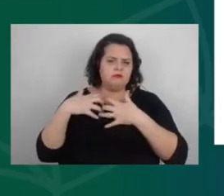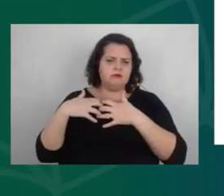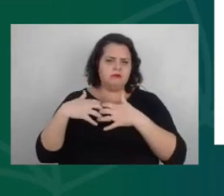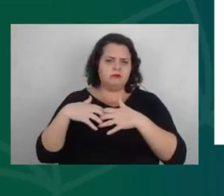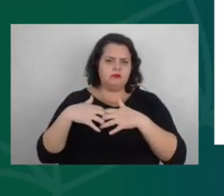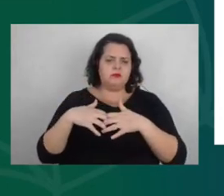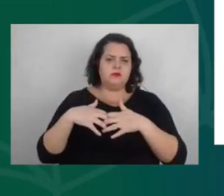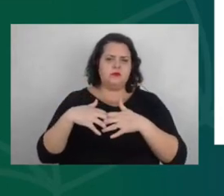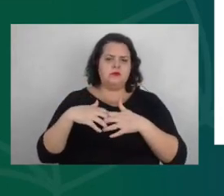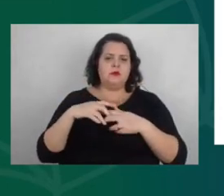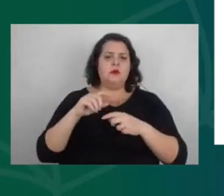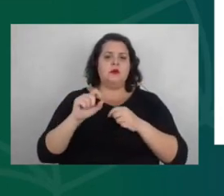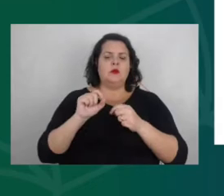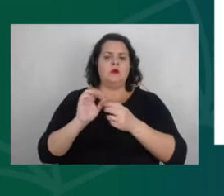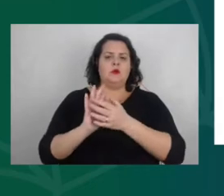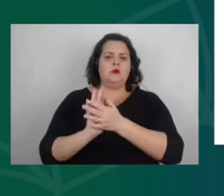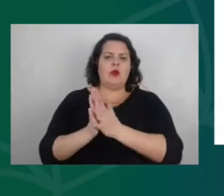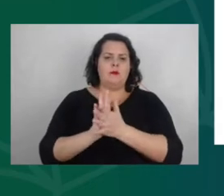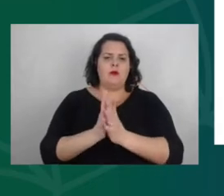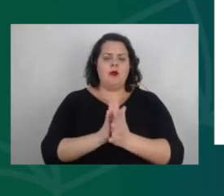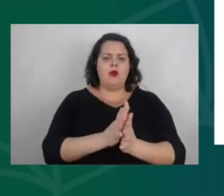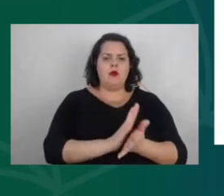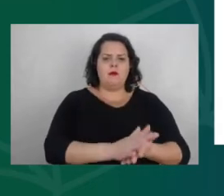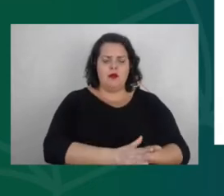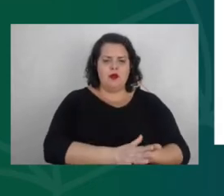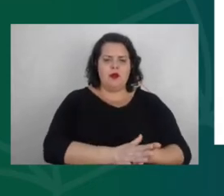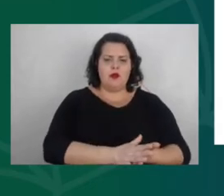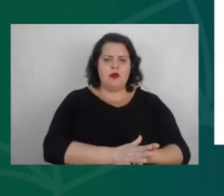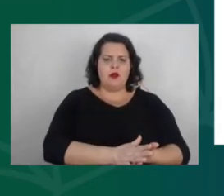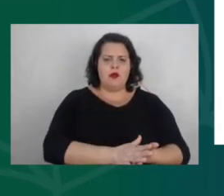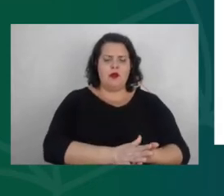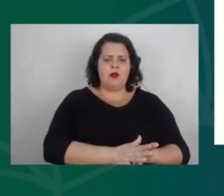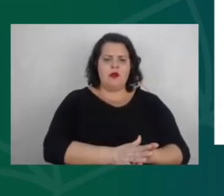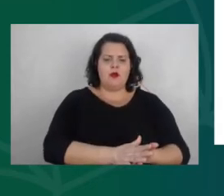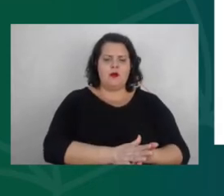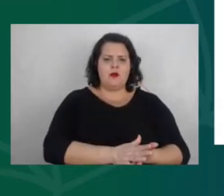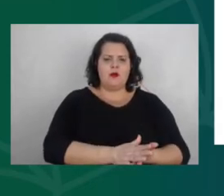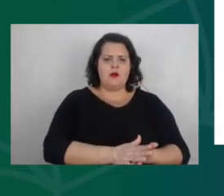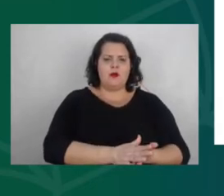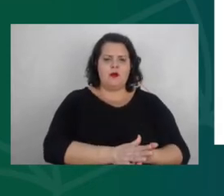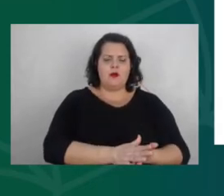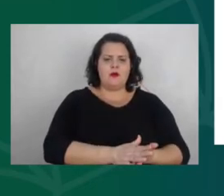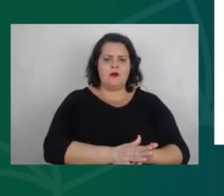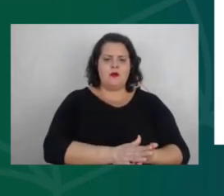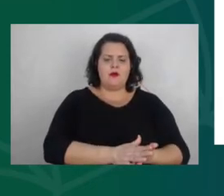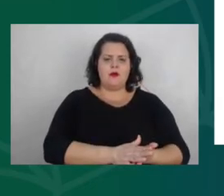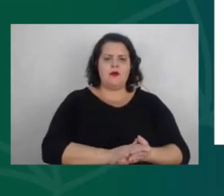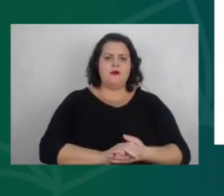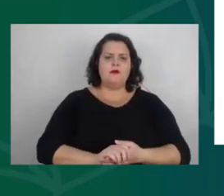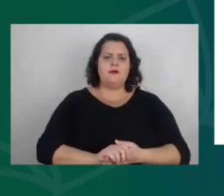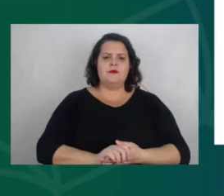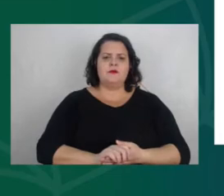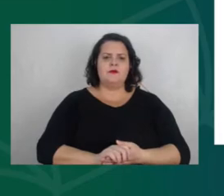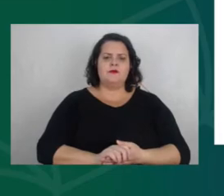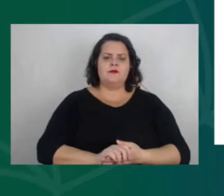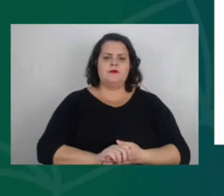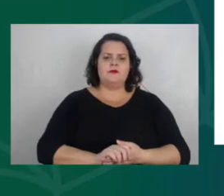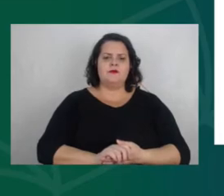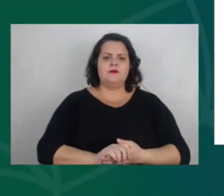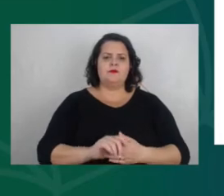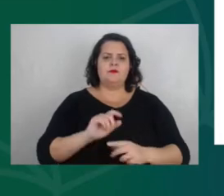um efeito com mudanças climáticas, destruição de e até a extinção